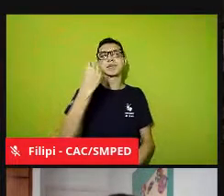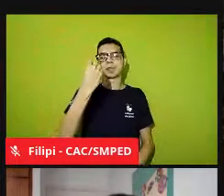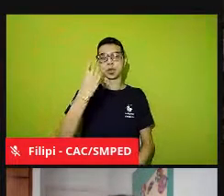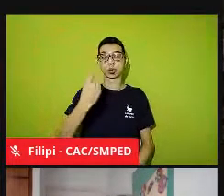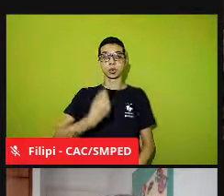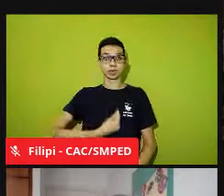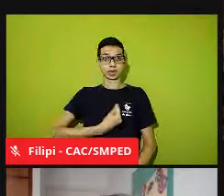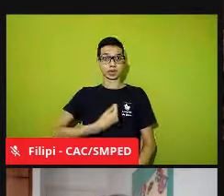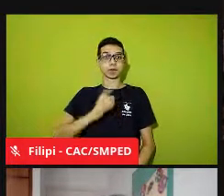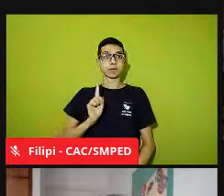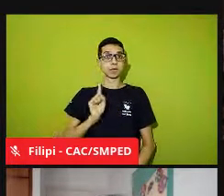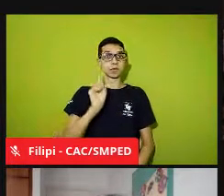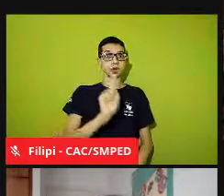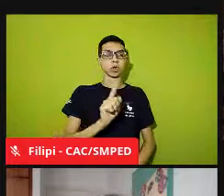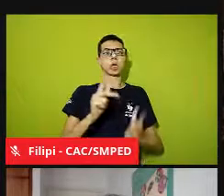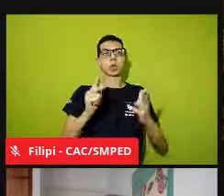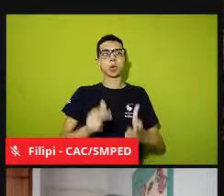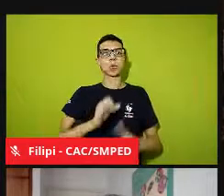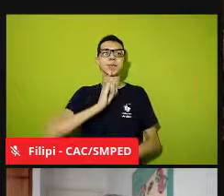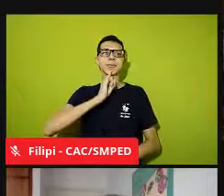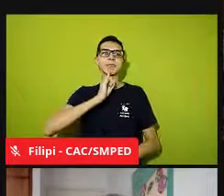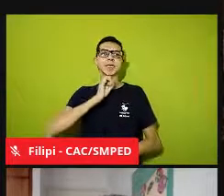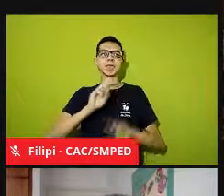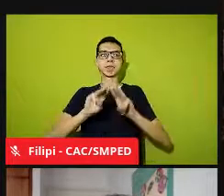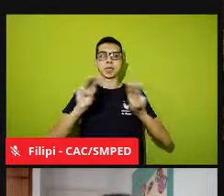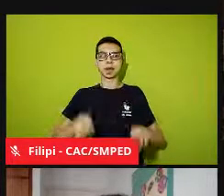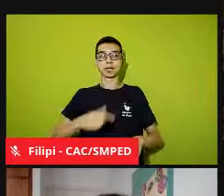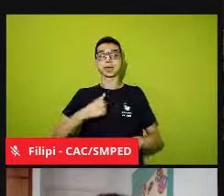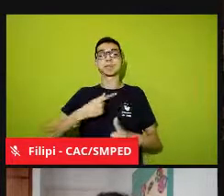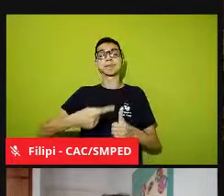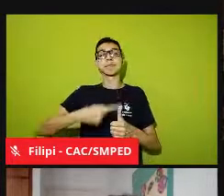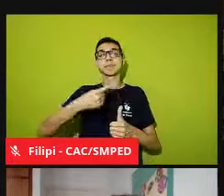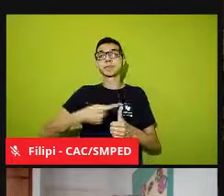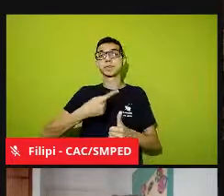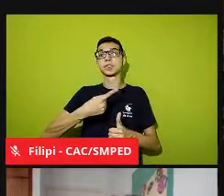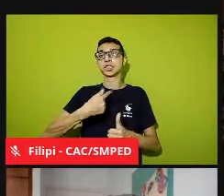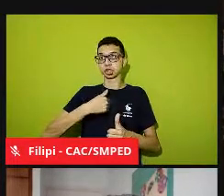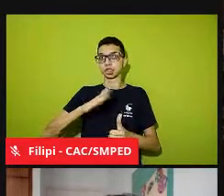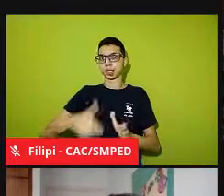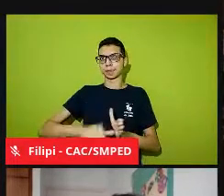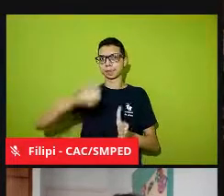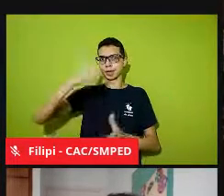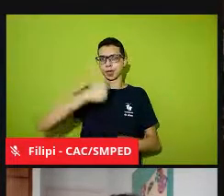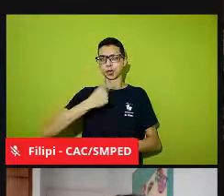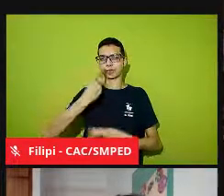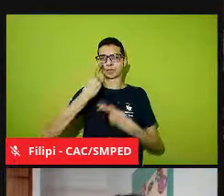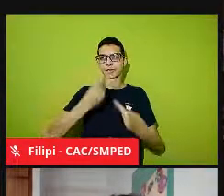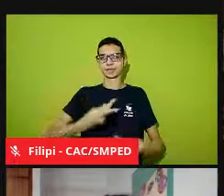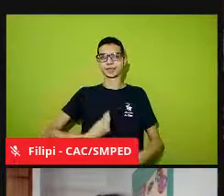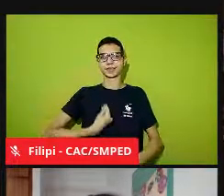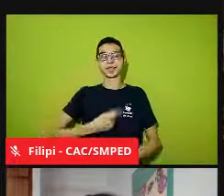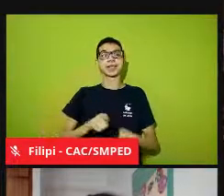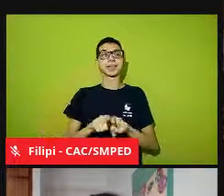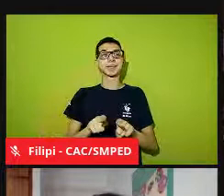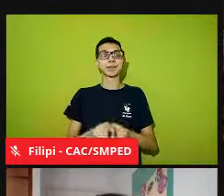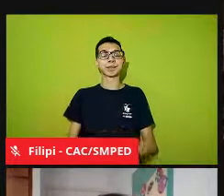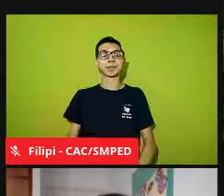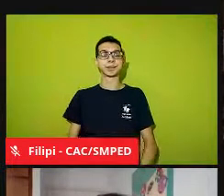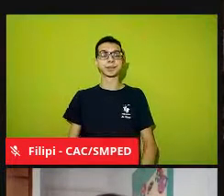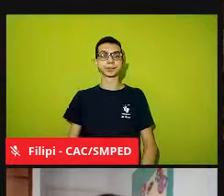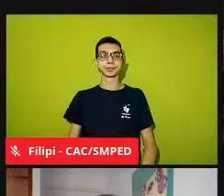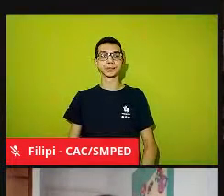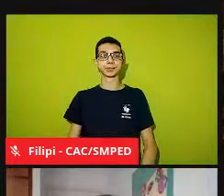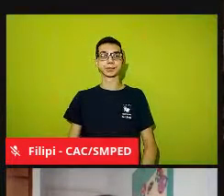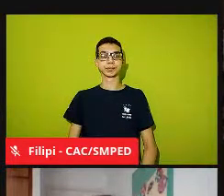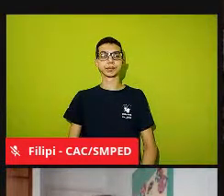assim como o Museu de Ipiranga foi o primeiro museu que eu já fui na vida, e não é à toa que ele aparece em primeiro lugar lá naquela estatística, lá no começo da apresentação,